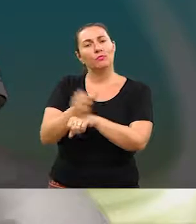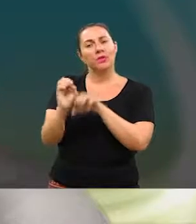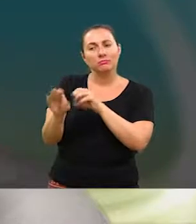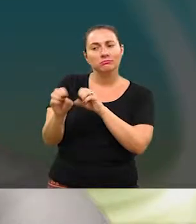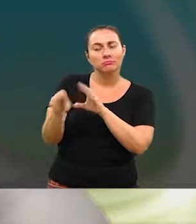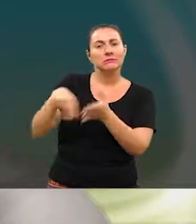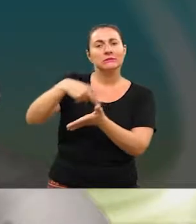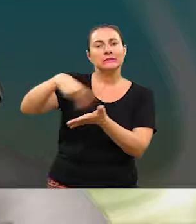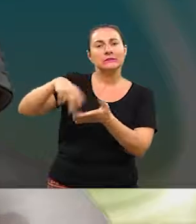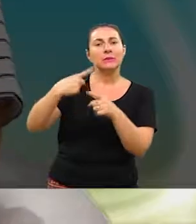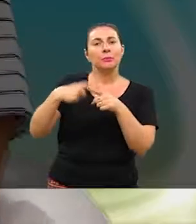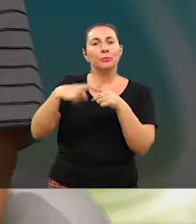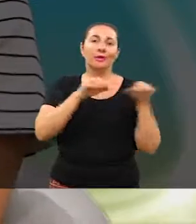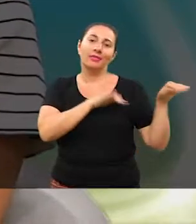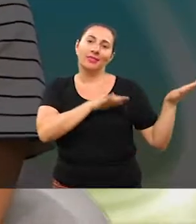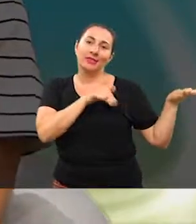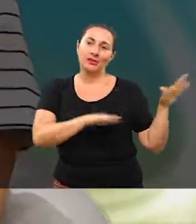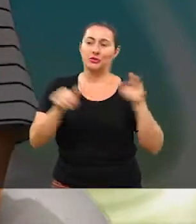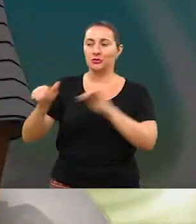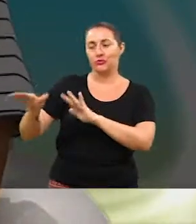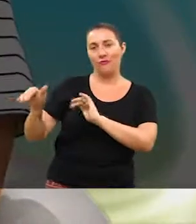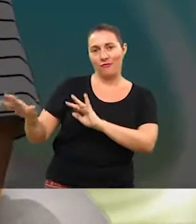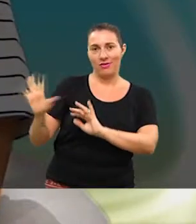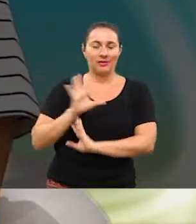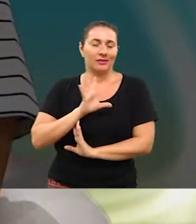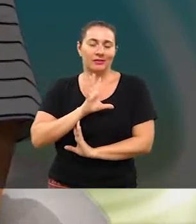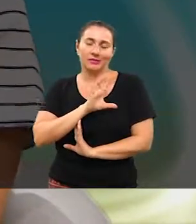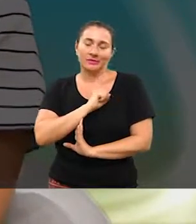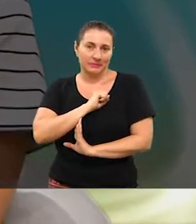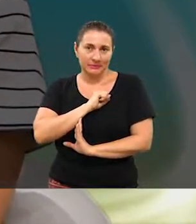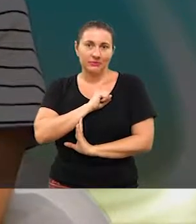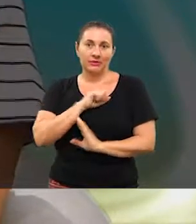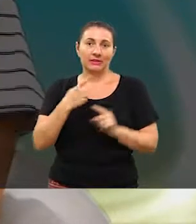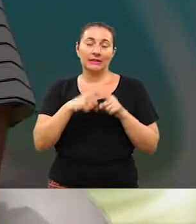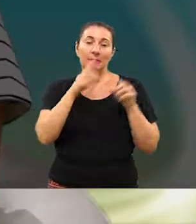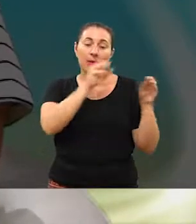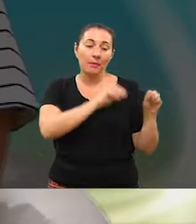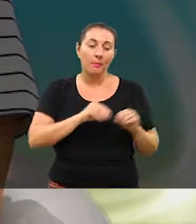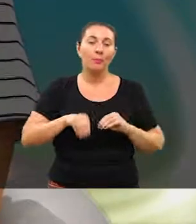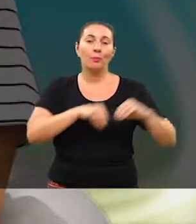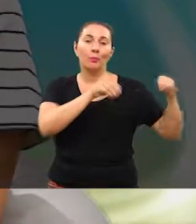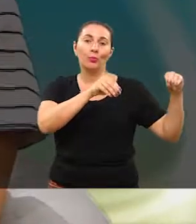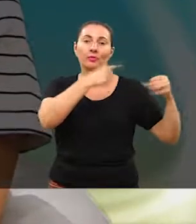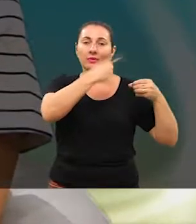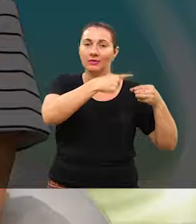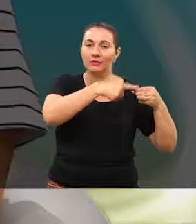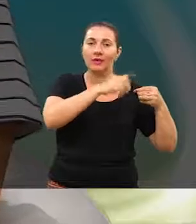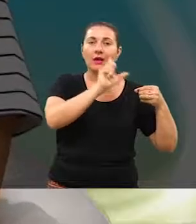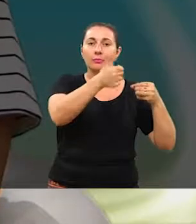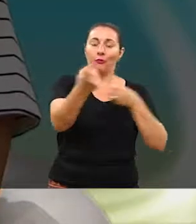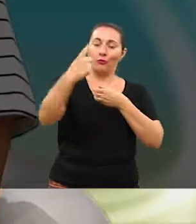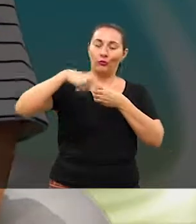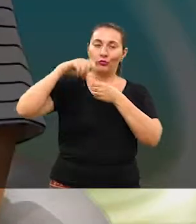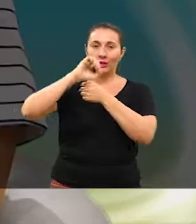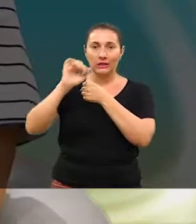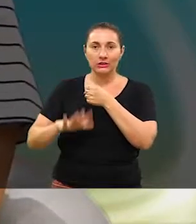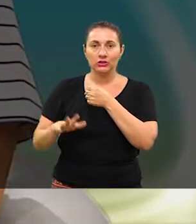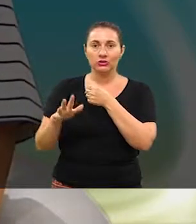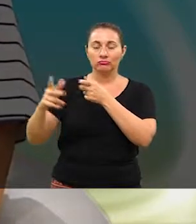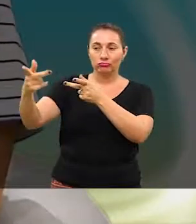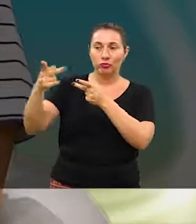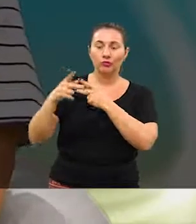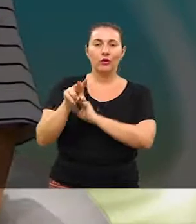mesmo, de dar aulas, em função da dança do ventre mesmo. Então, depois que eu fui morar fora e acabei retornando para Erechim, eu tive um convite